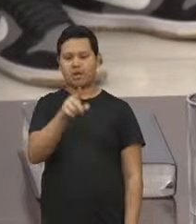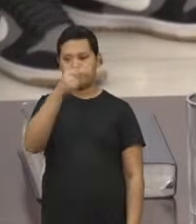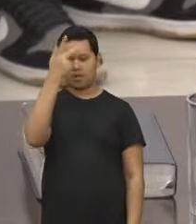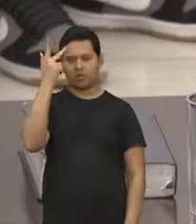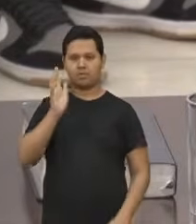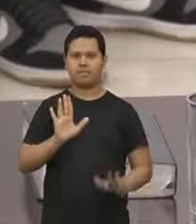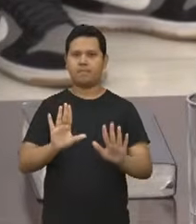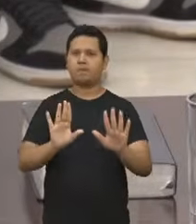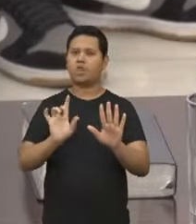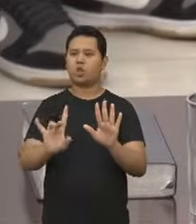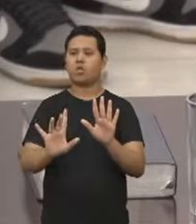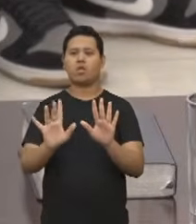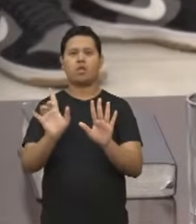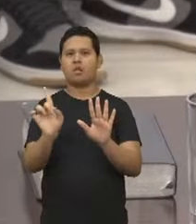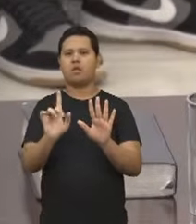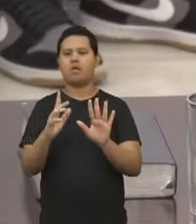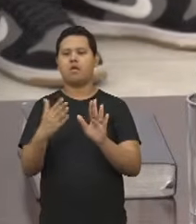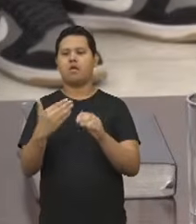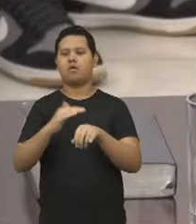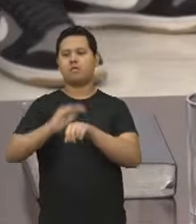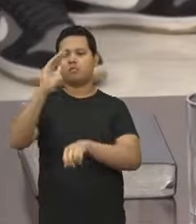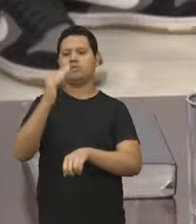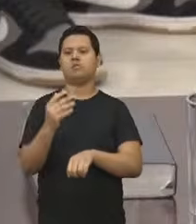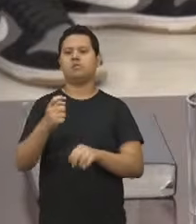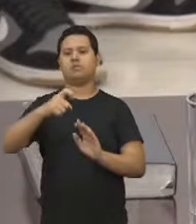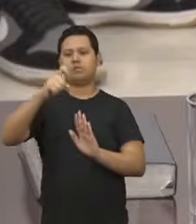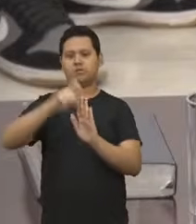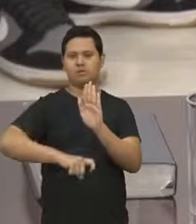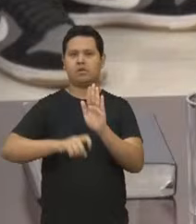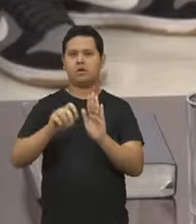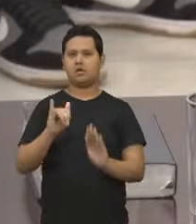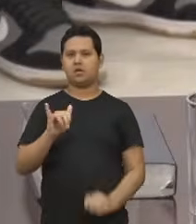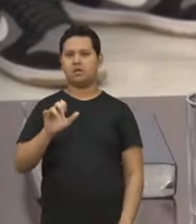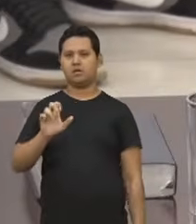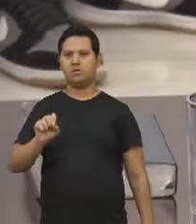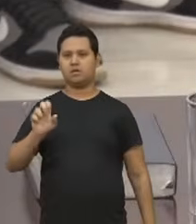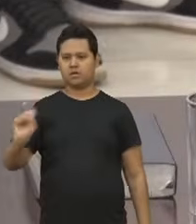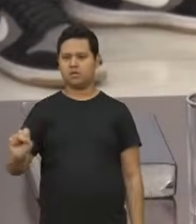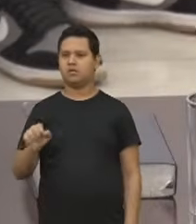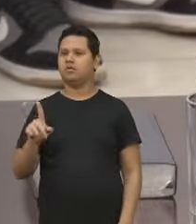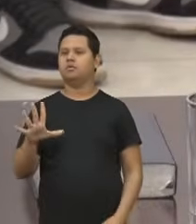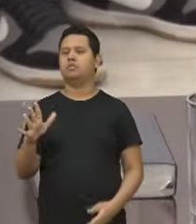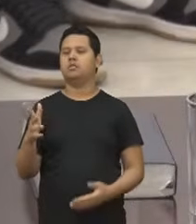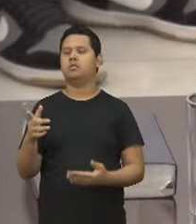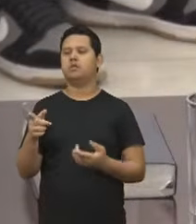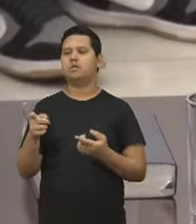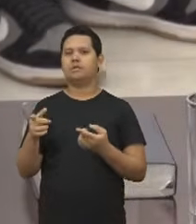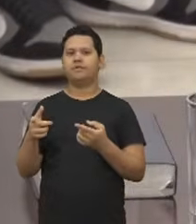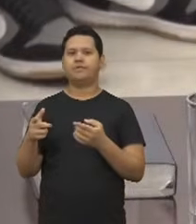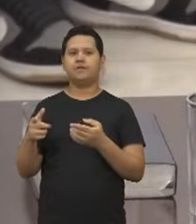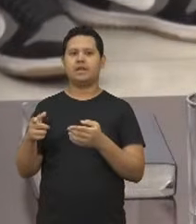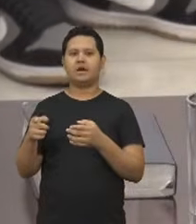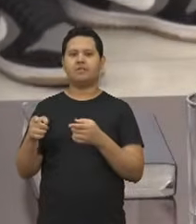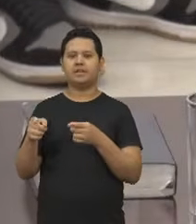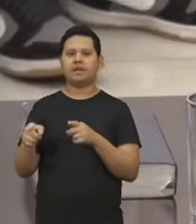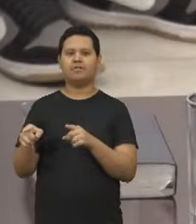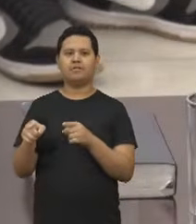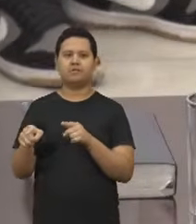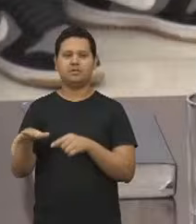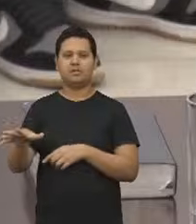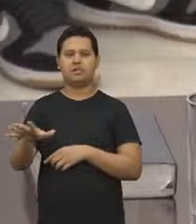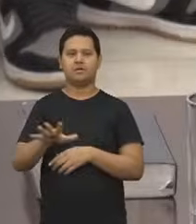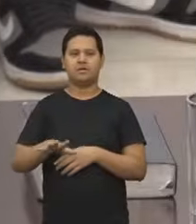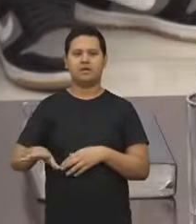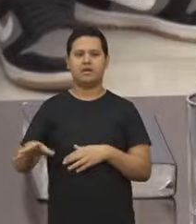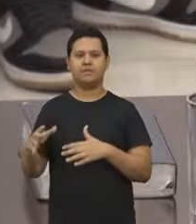pelo menos não aumentar o tributo ISS sobre os funerais, sobre o plano funerário, porque